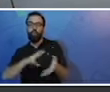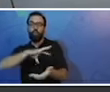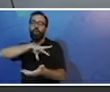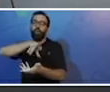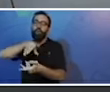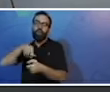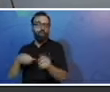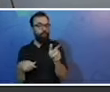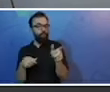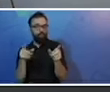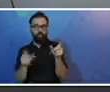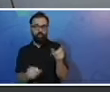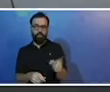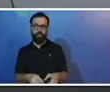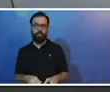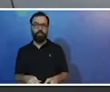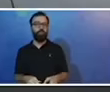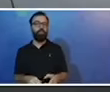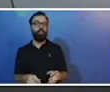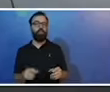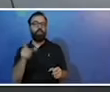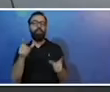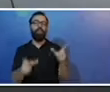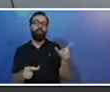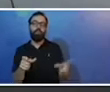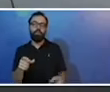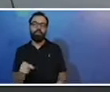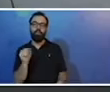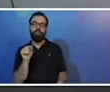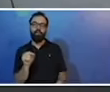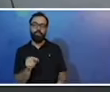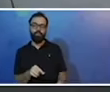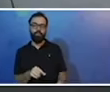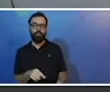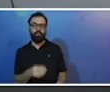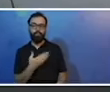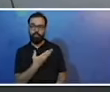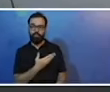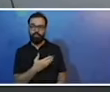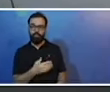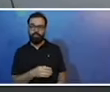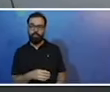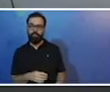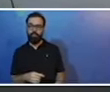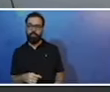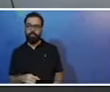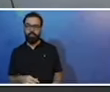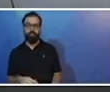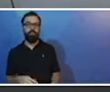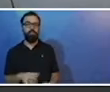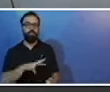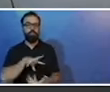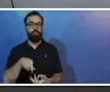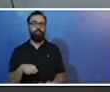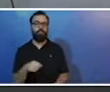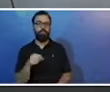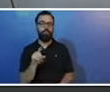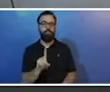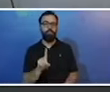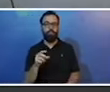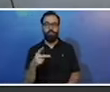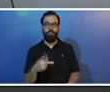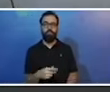vamos ver quais são esses personagens esses personagens são alguns aqui ó na verdade a gente tem 12 personagens